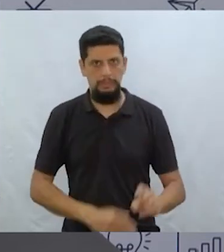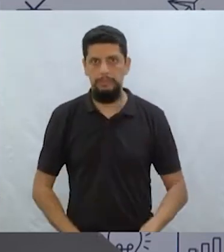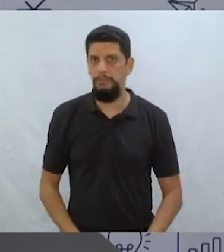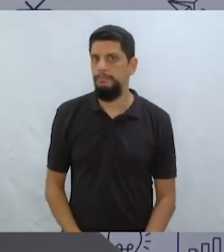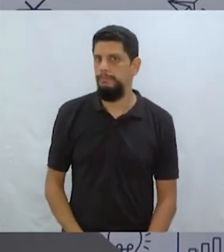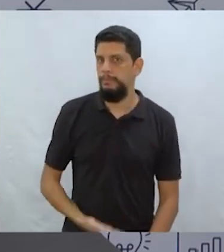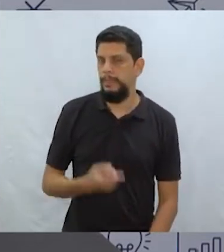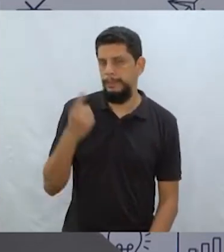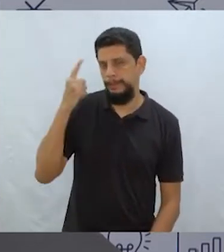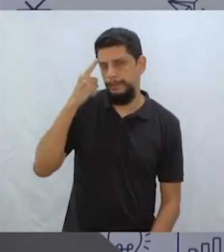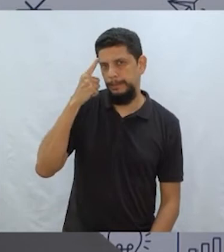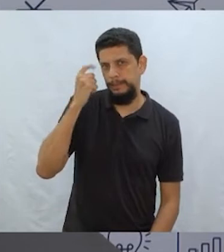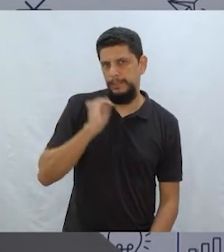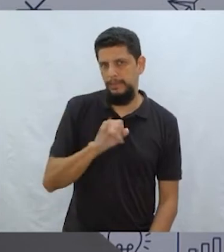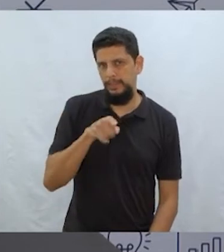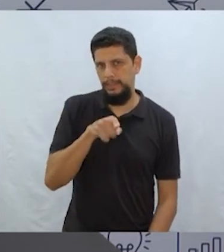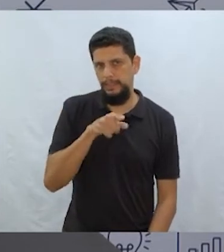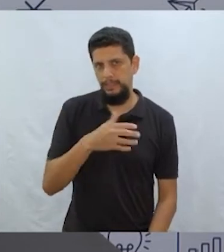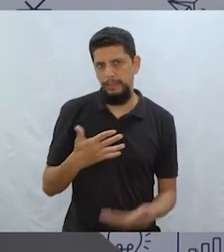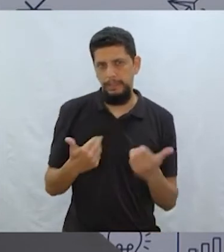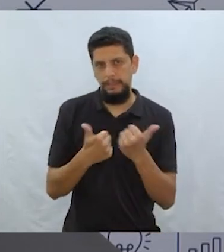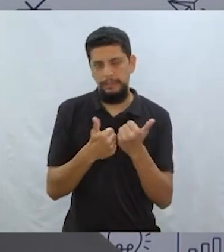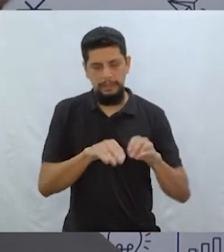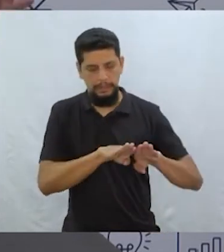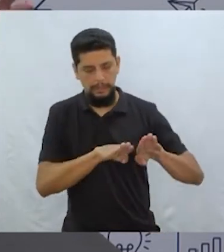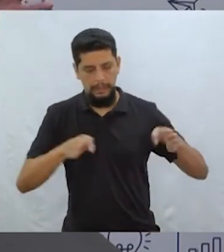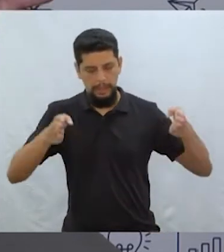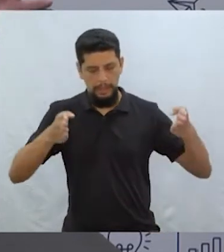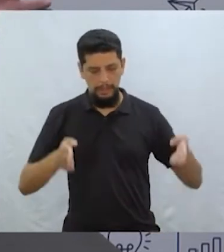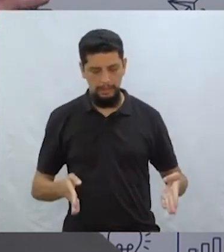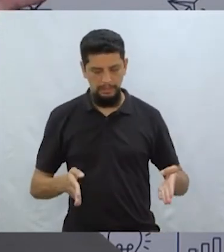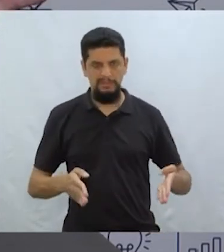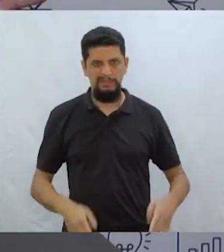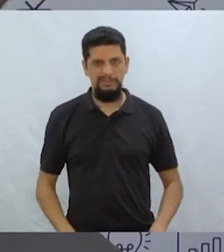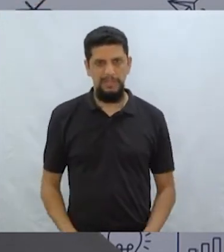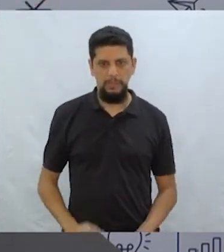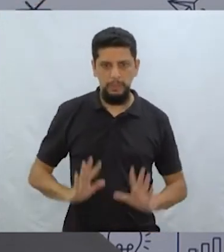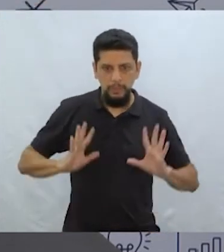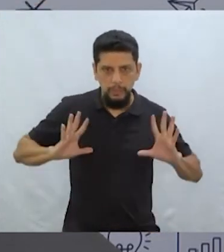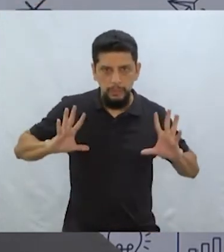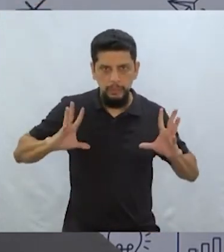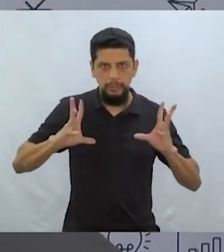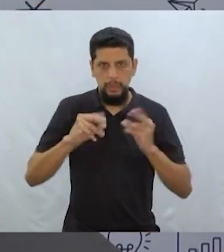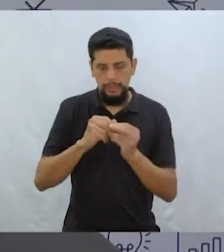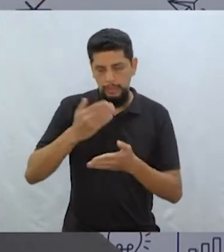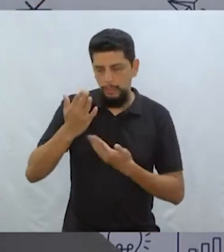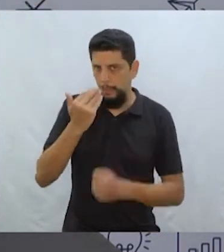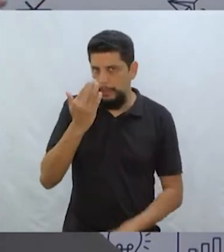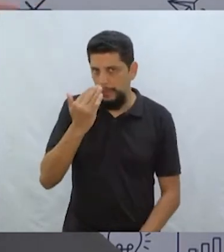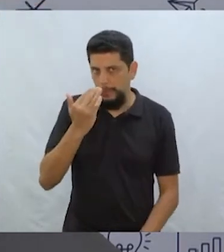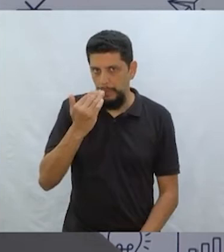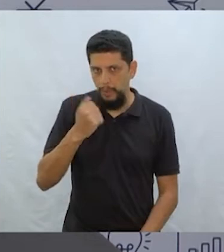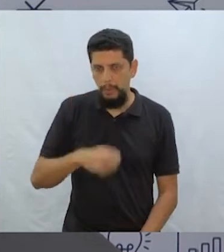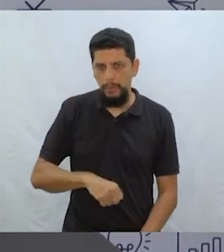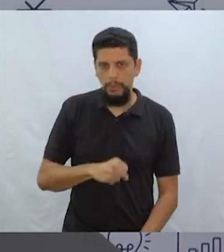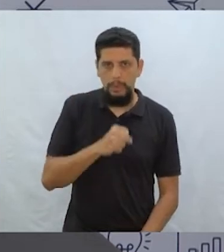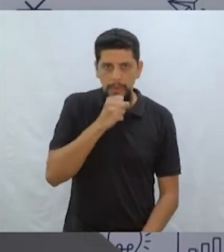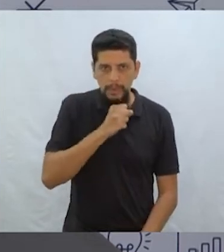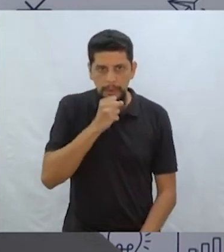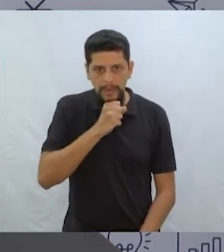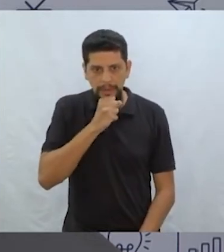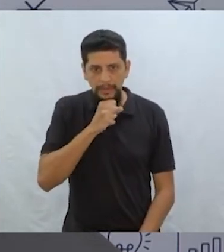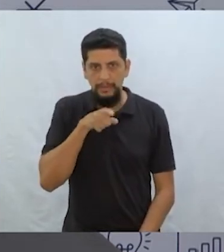o bisavô pense se você está ali naquela mesa né Todas aquelas comidas o